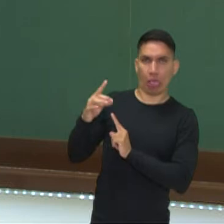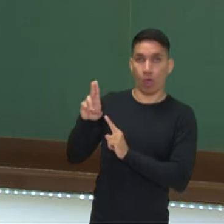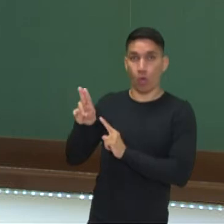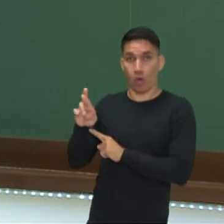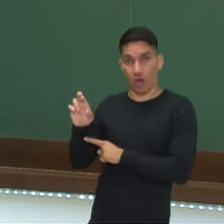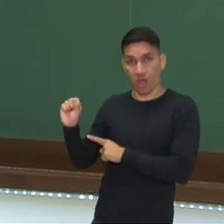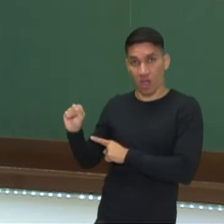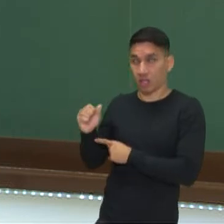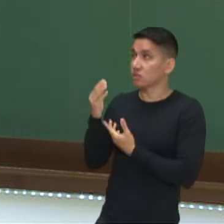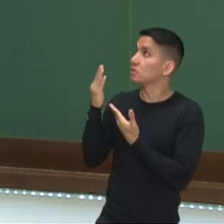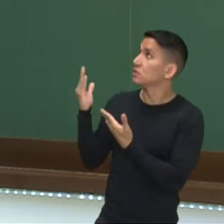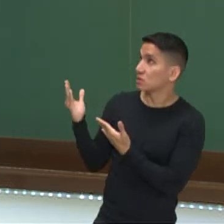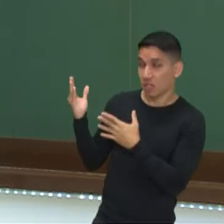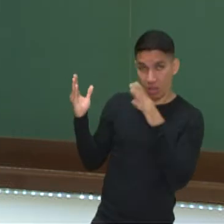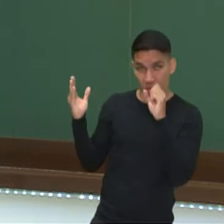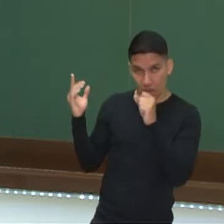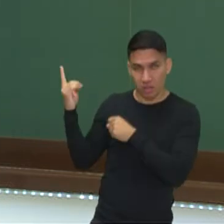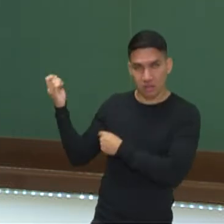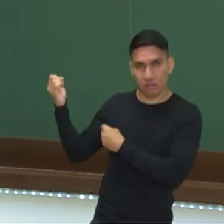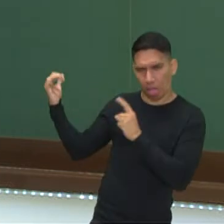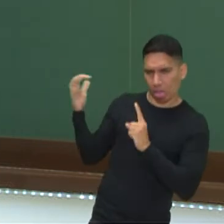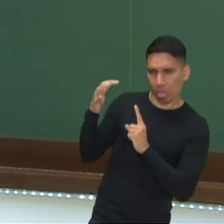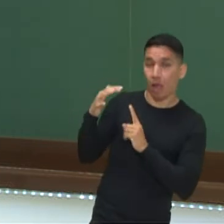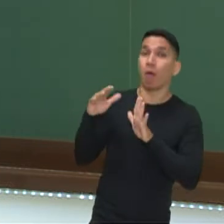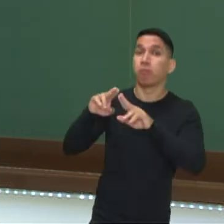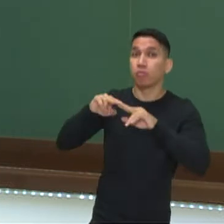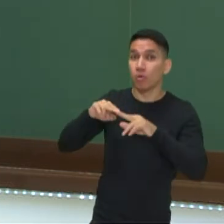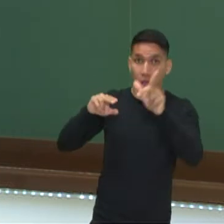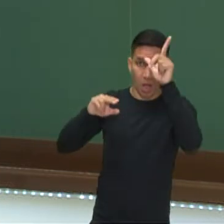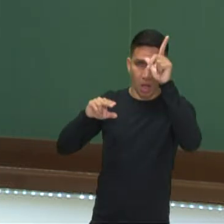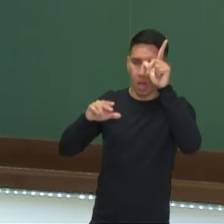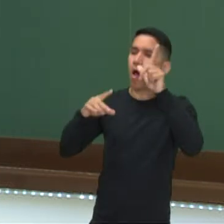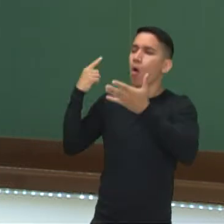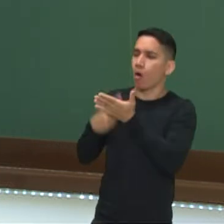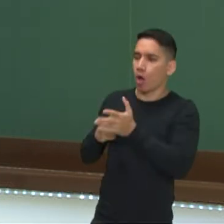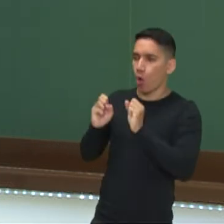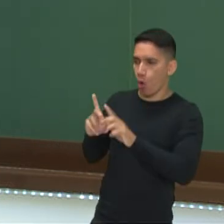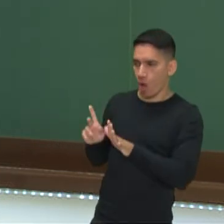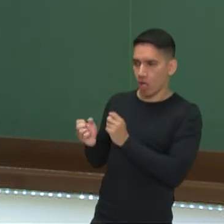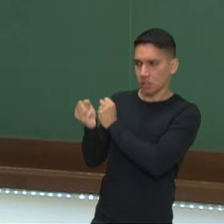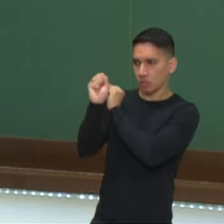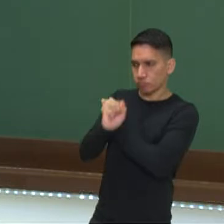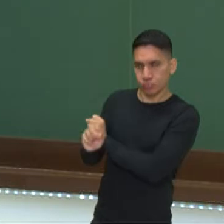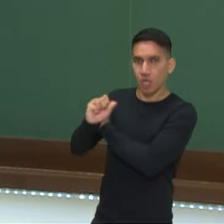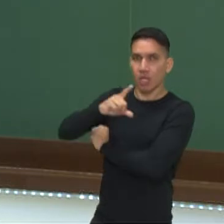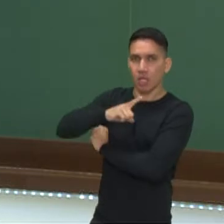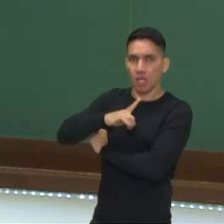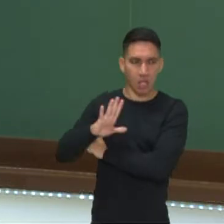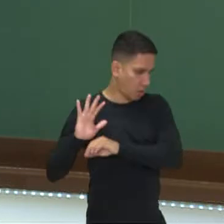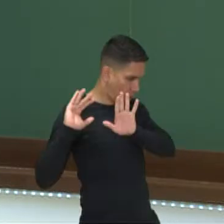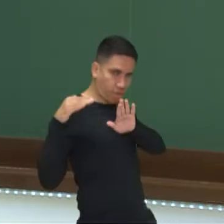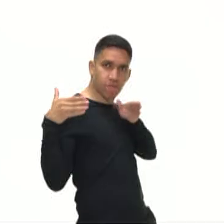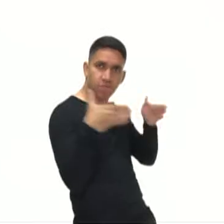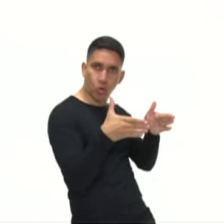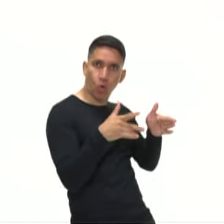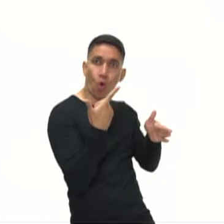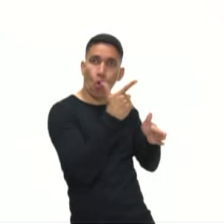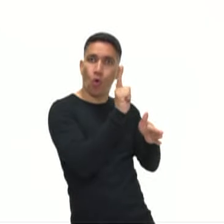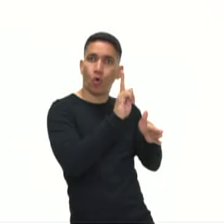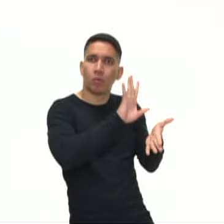lado leste, a Alemanha pôde concentrar no início de guerra os seus exércitos mais na